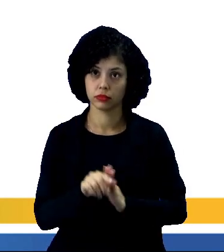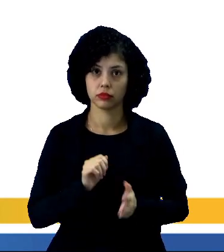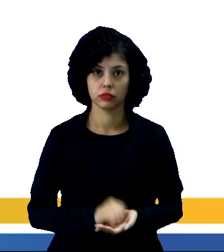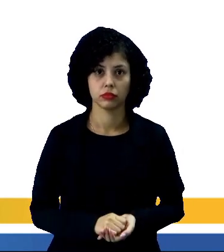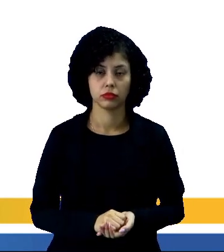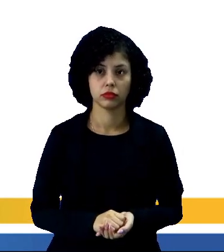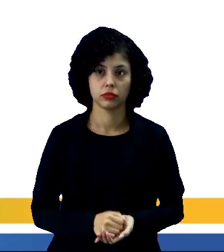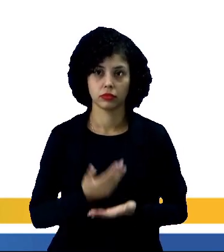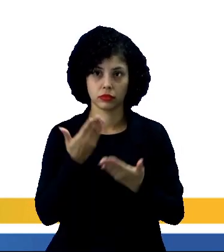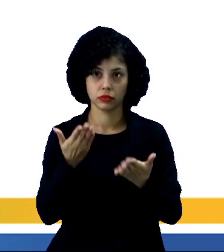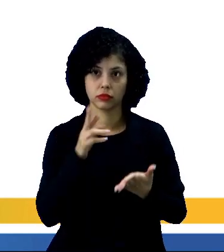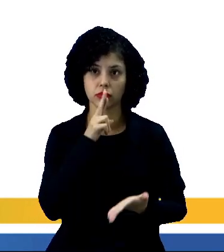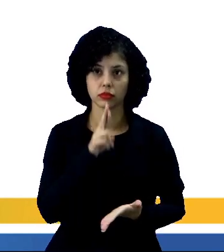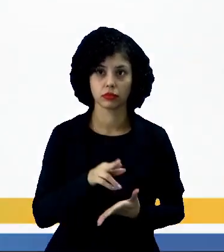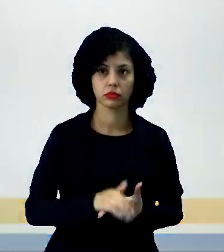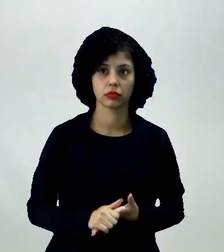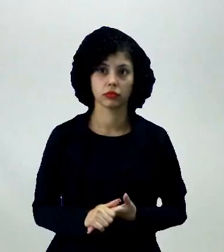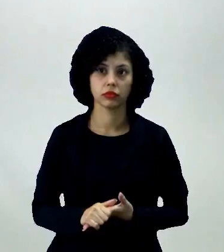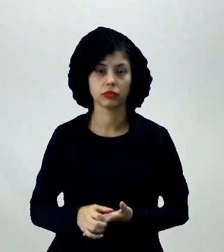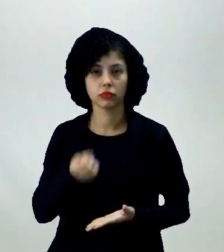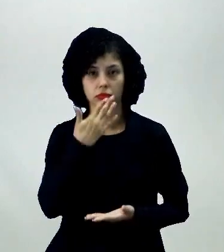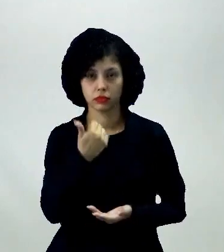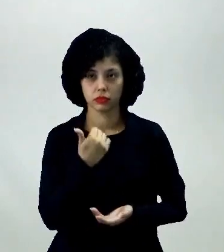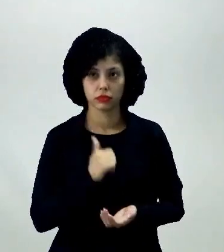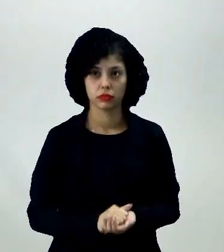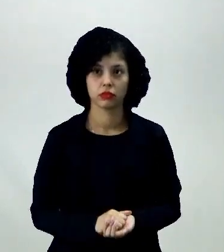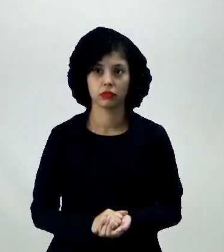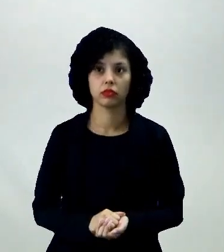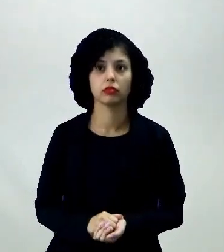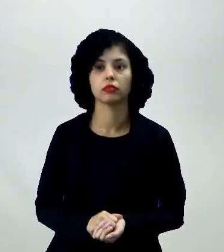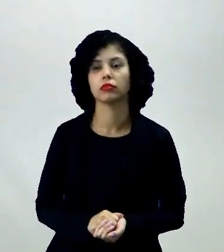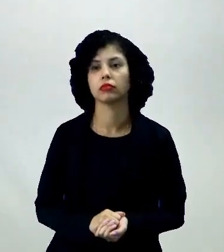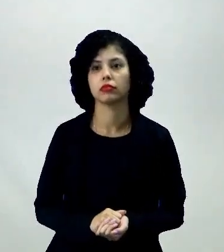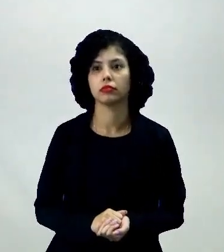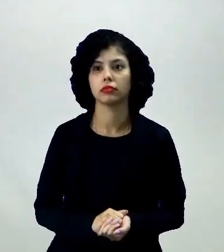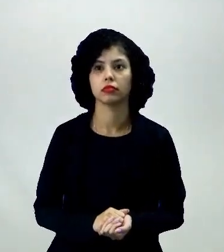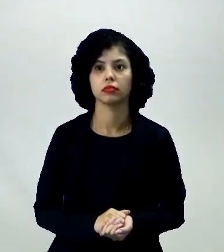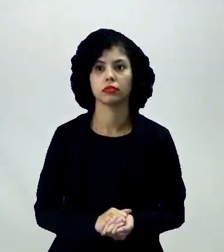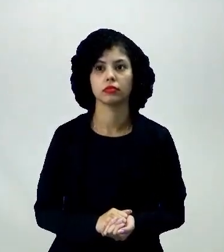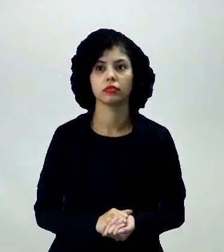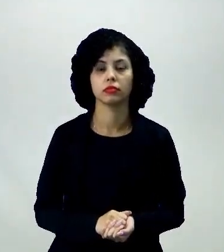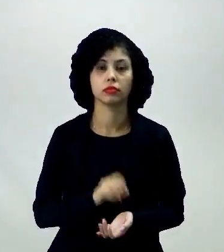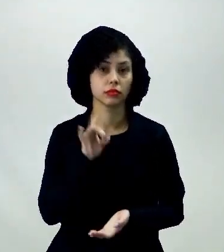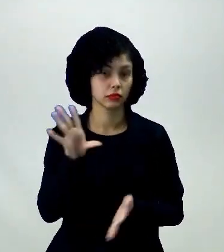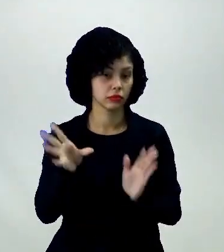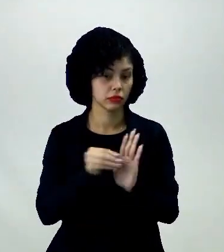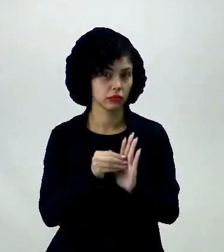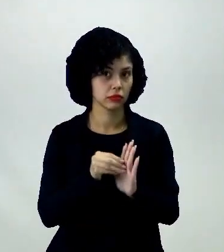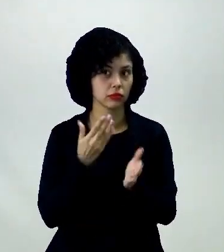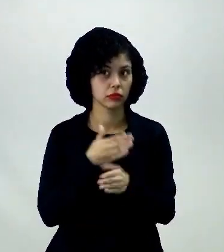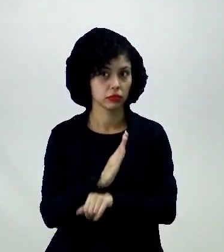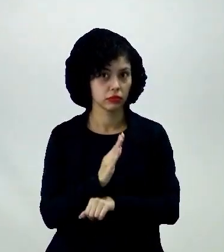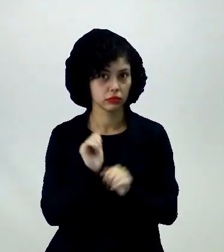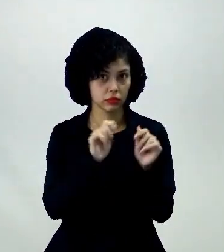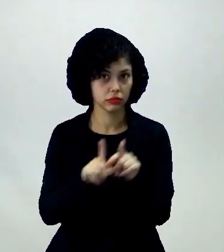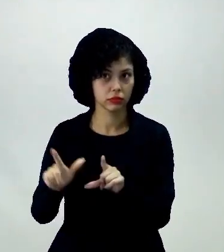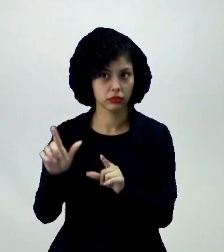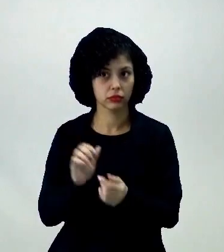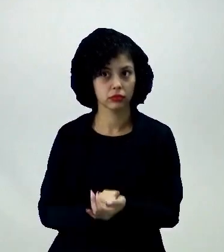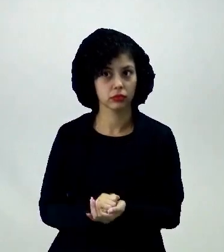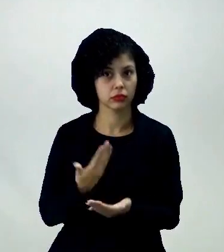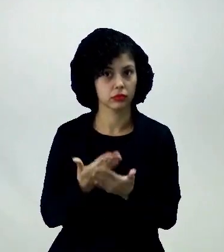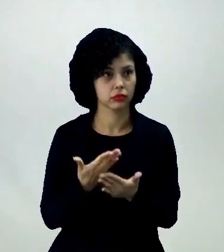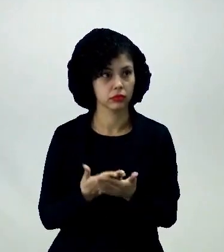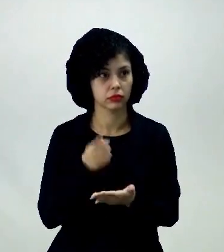pergunta para você responder, tranquilo? Não basta colocar aí o que foi passado